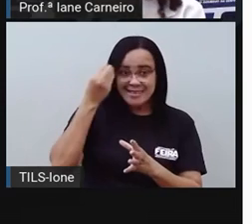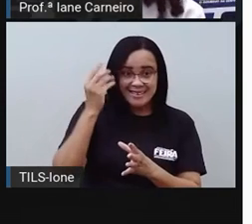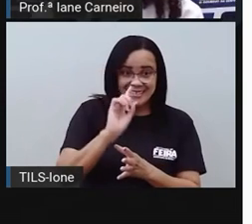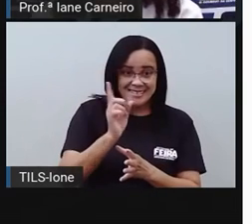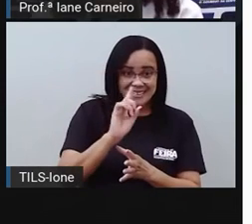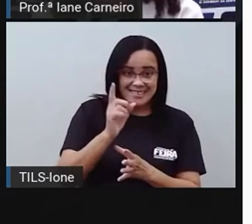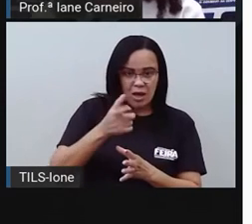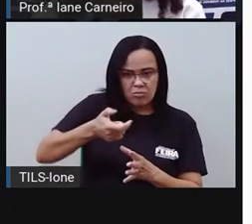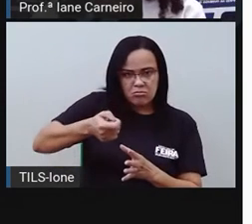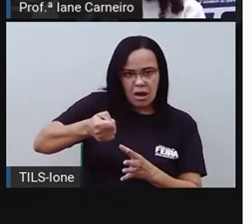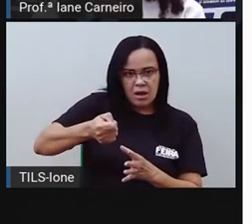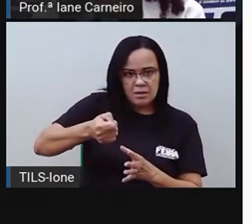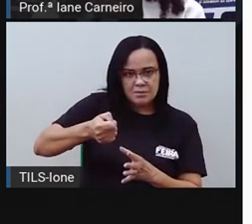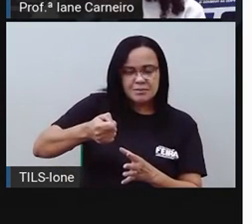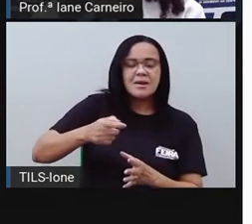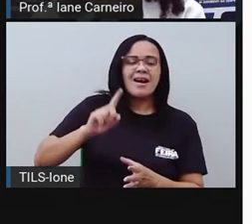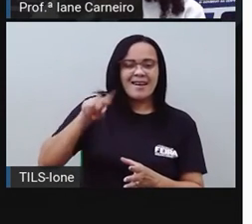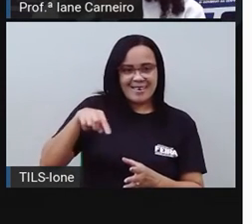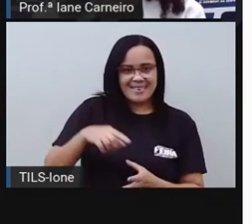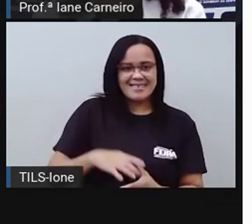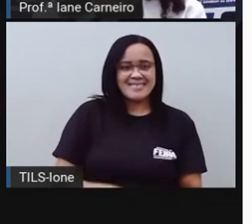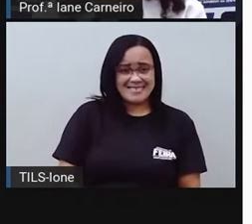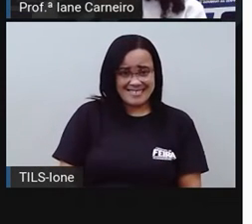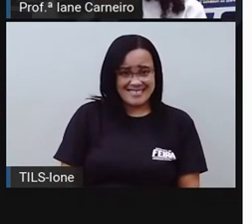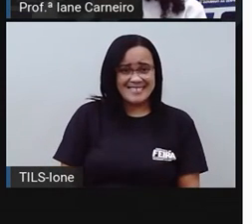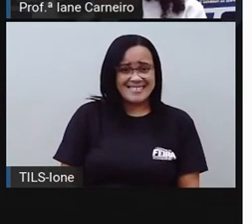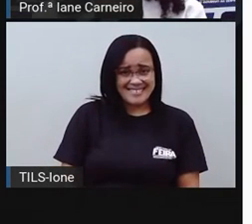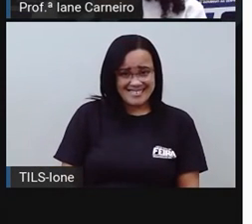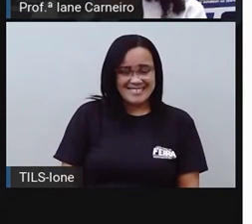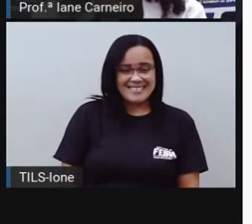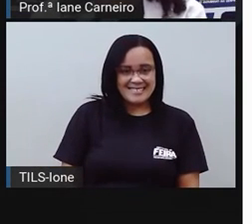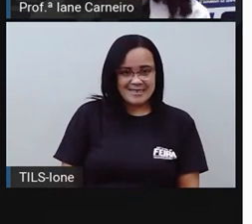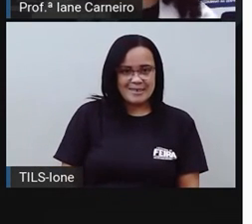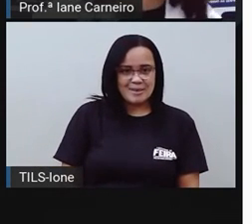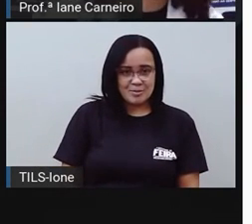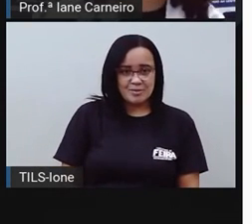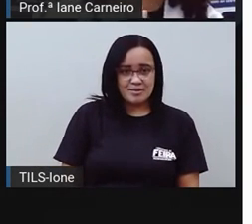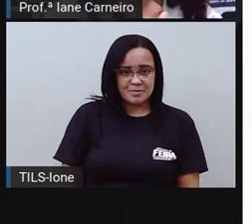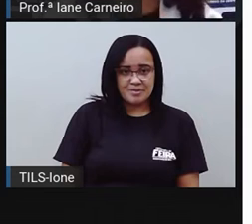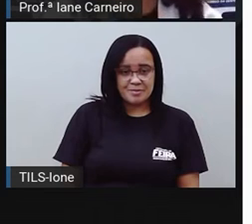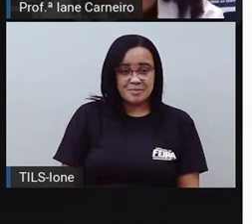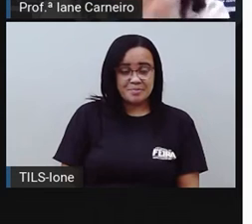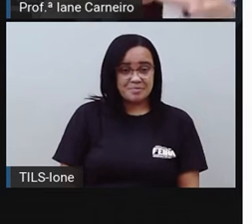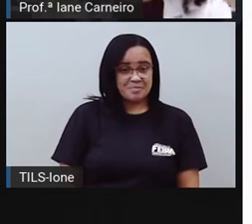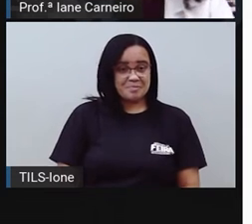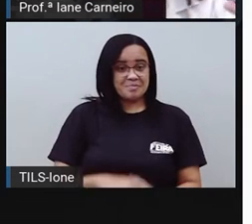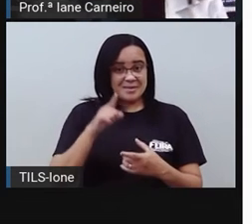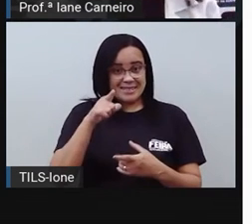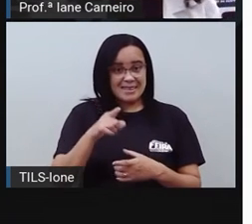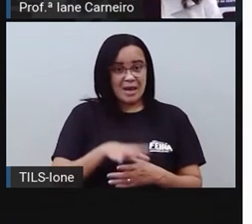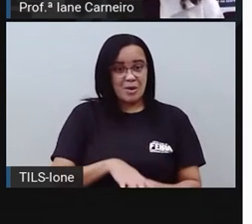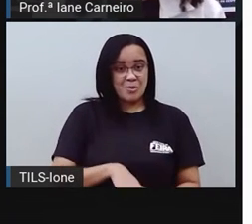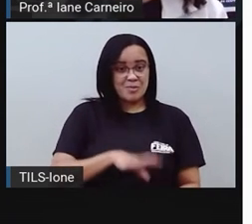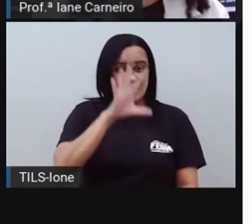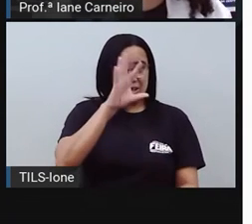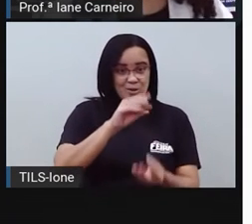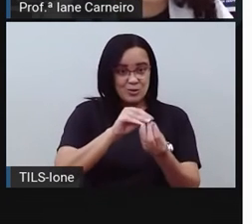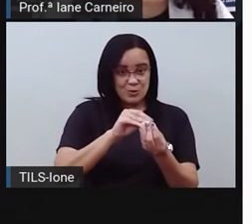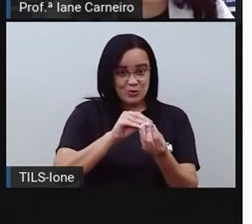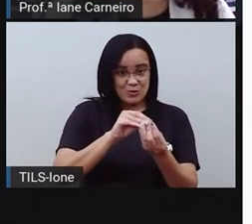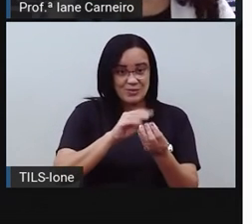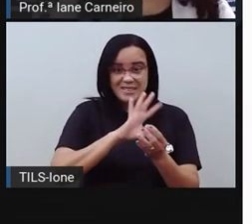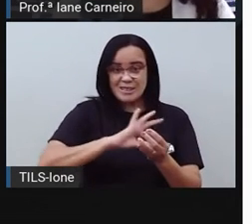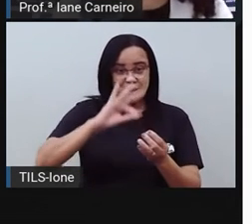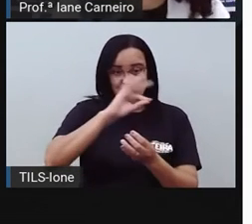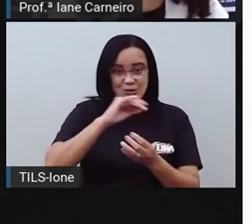né? Porque você não está usando. Outra coisa, ó, aqui então, para a gente fechar esse bloco, é importante,